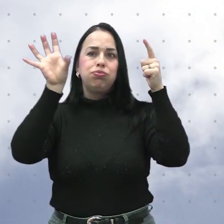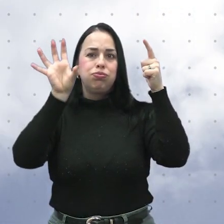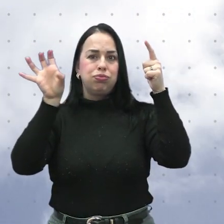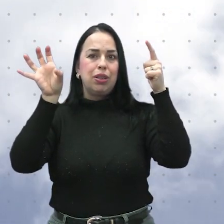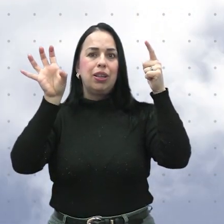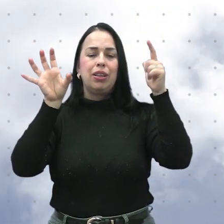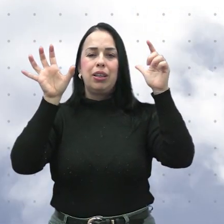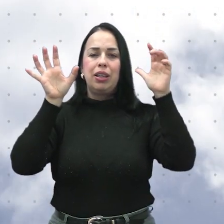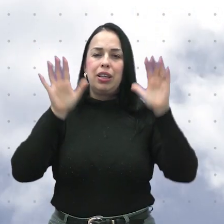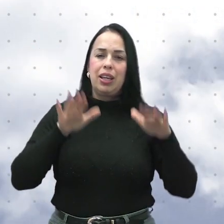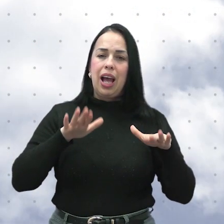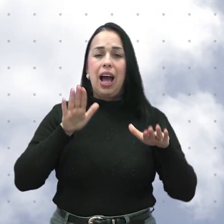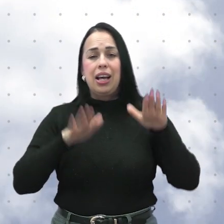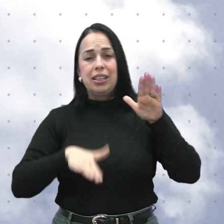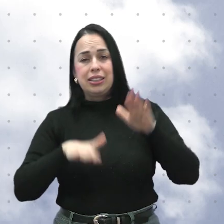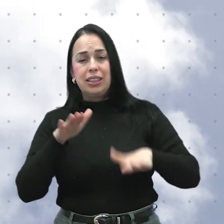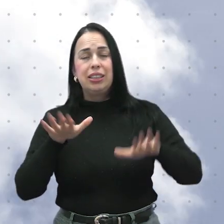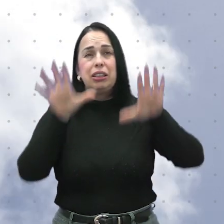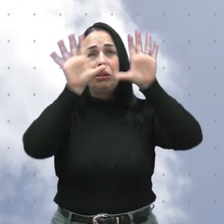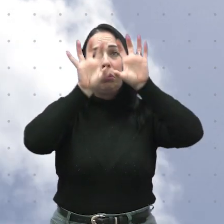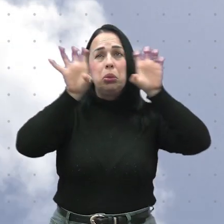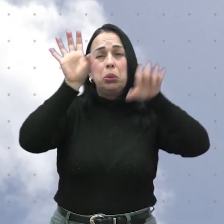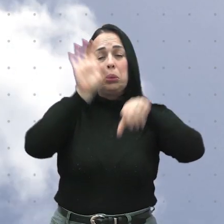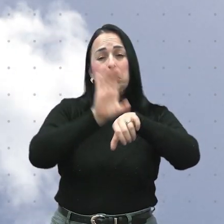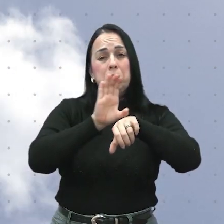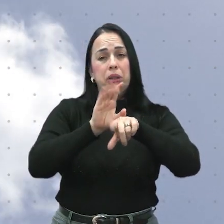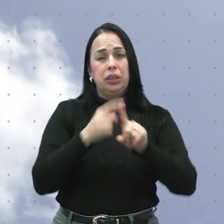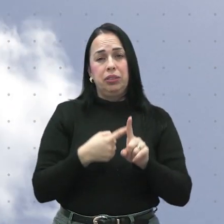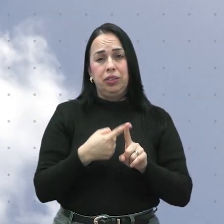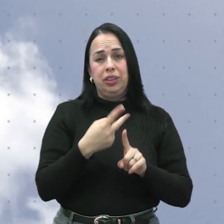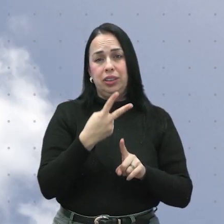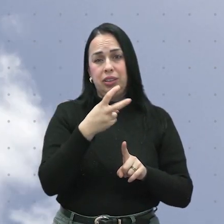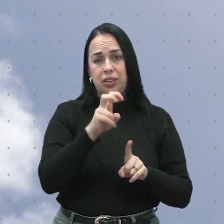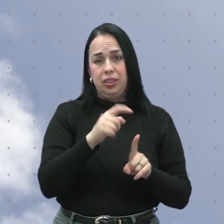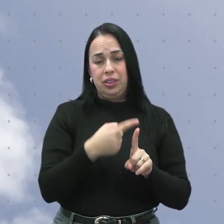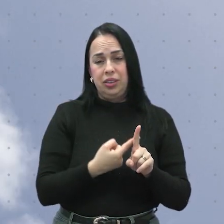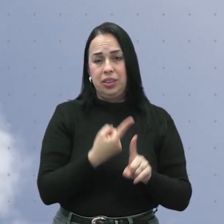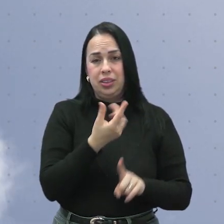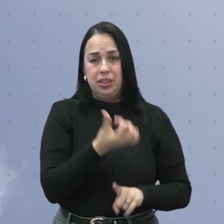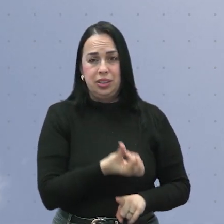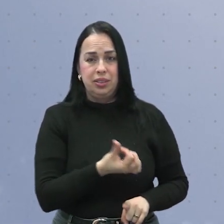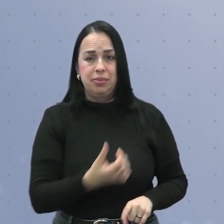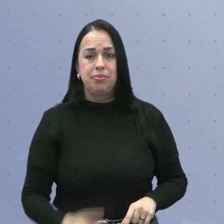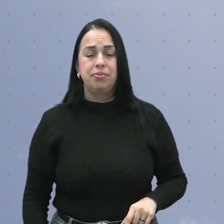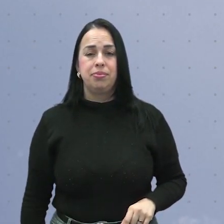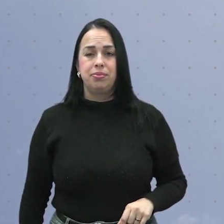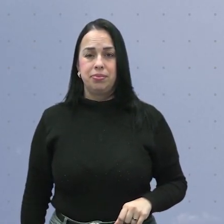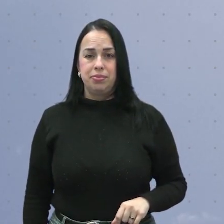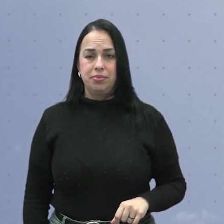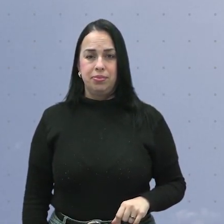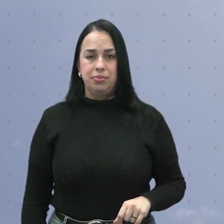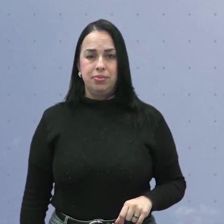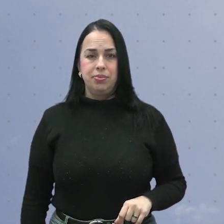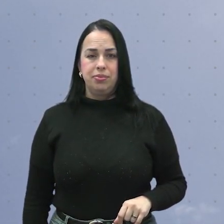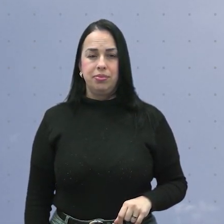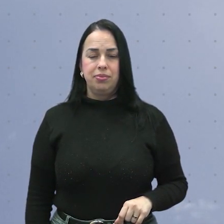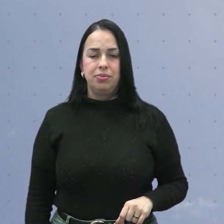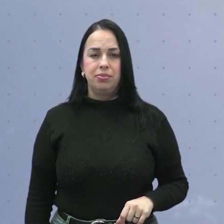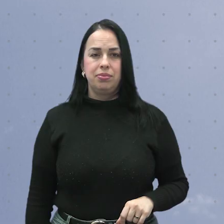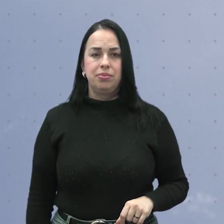o dia e com períodos de céu nublado. A máxima será de 25, com mínima de 16